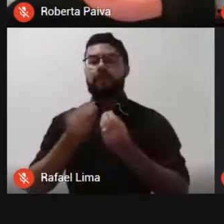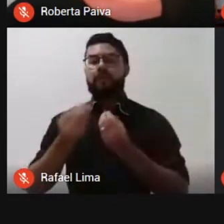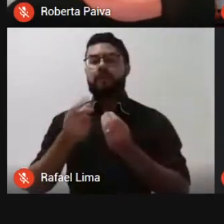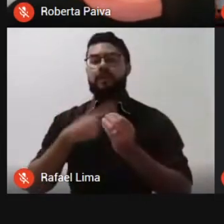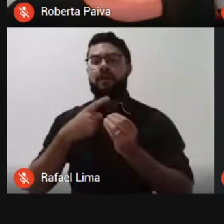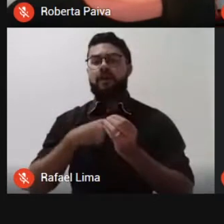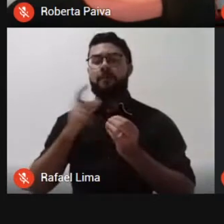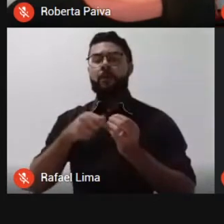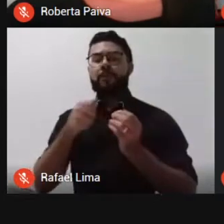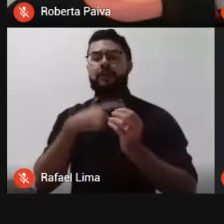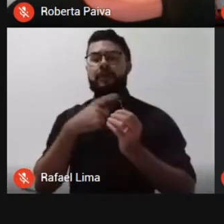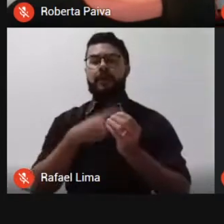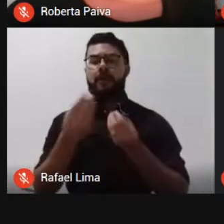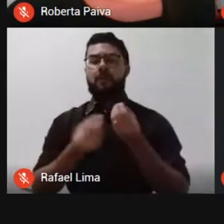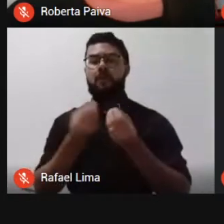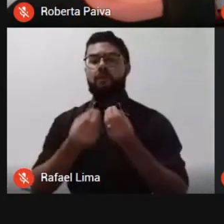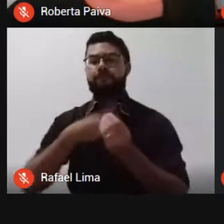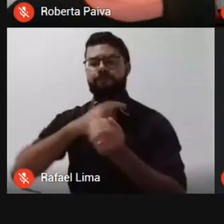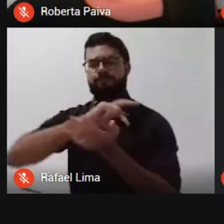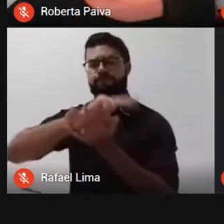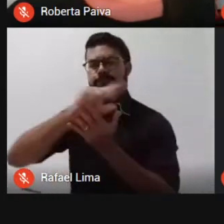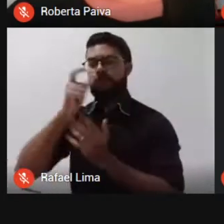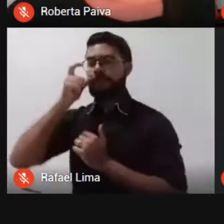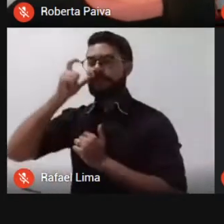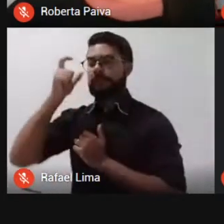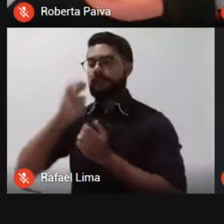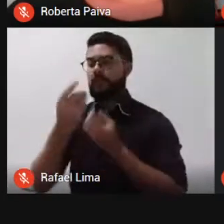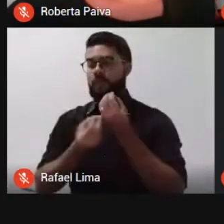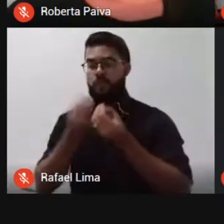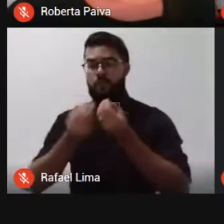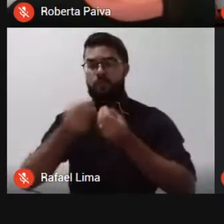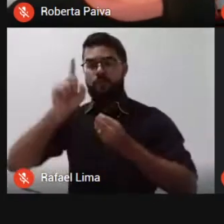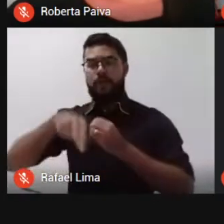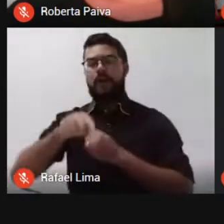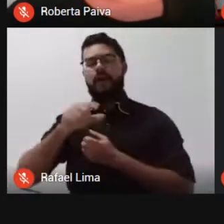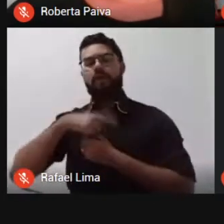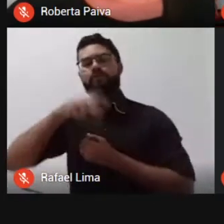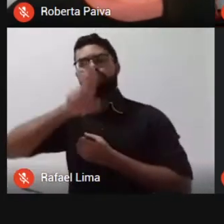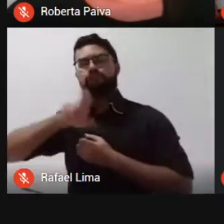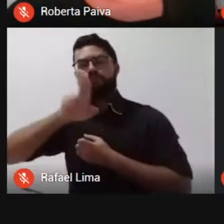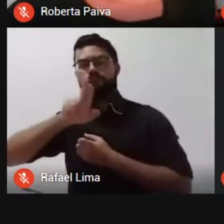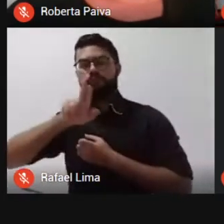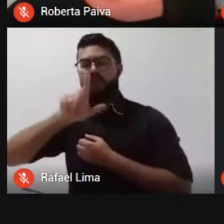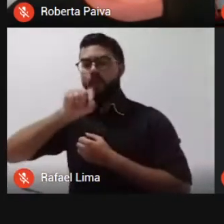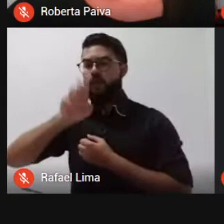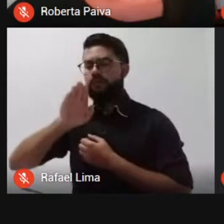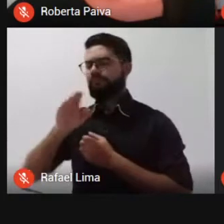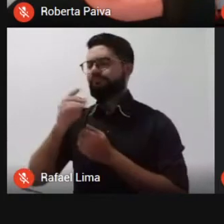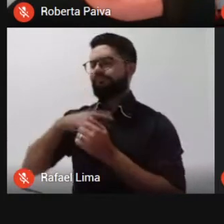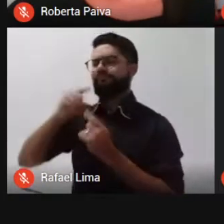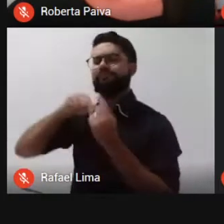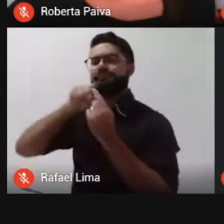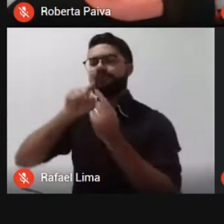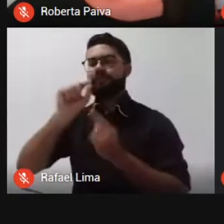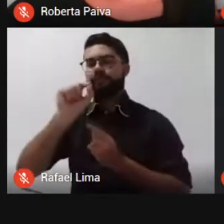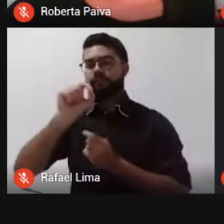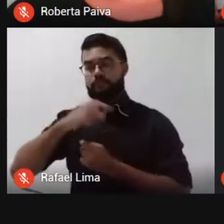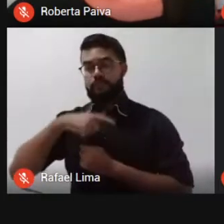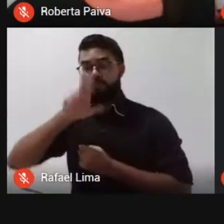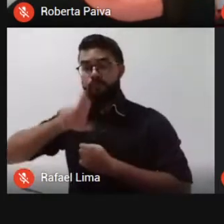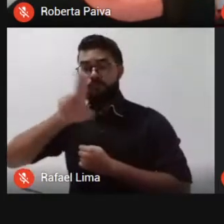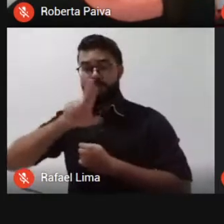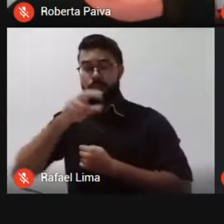produções interessantíssimas, independente do LOD. O que eu vou mostrar para vocês vai ser um caso justamente trabalhado com LOD 100.